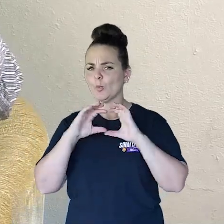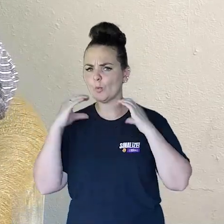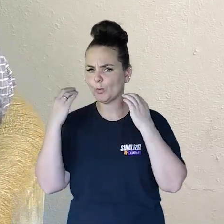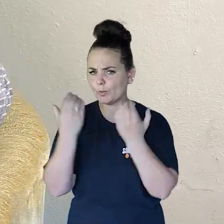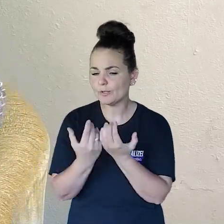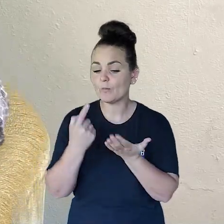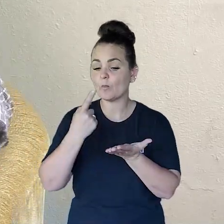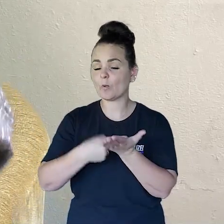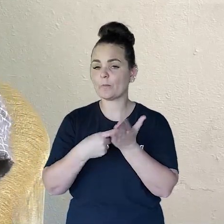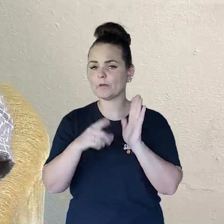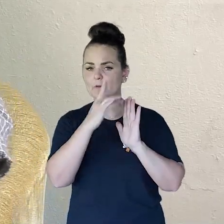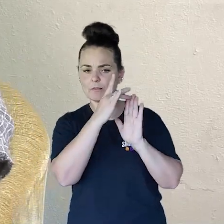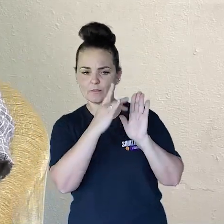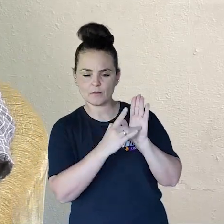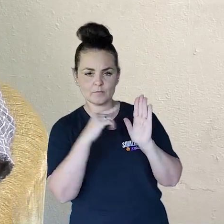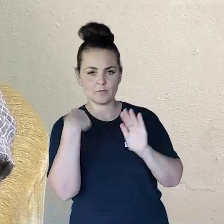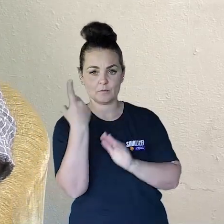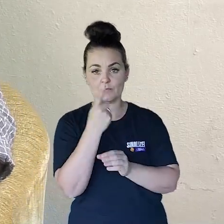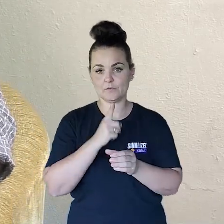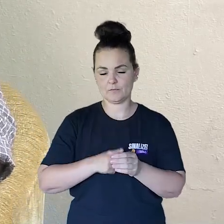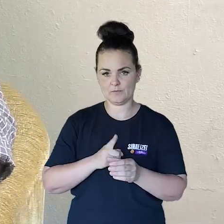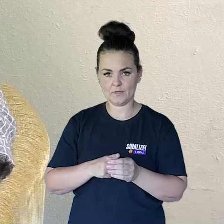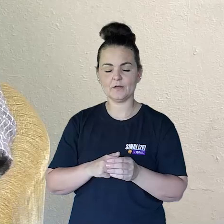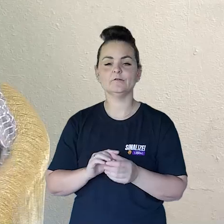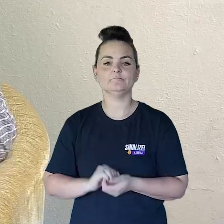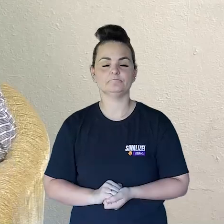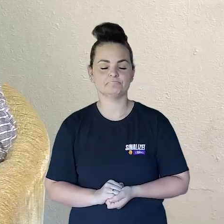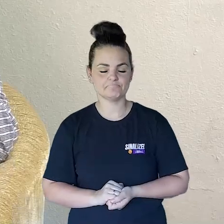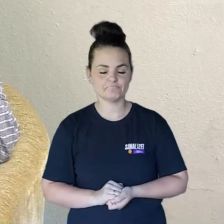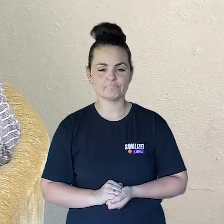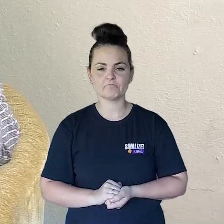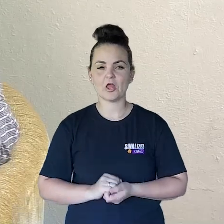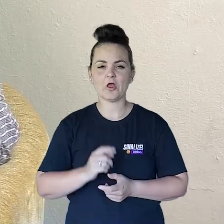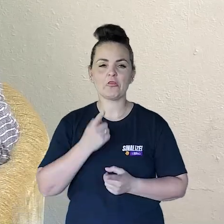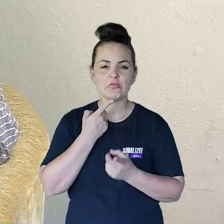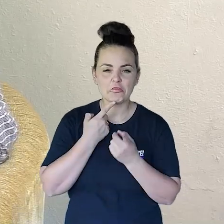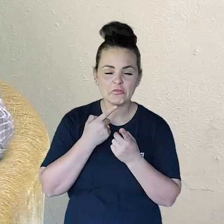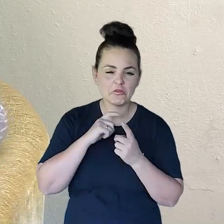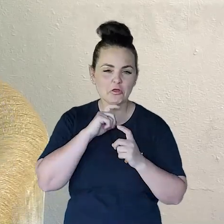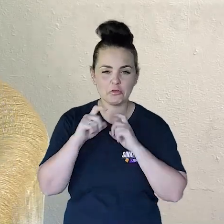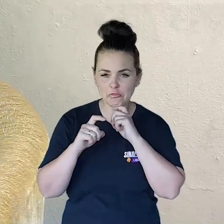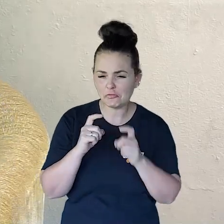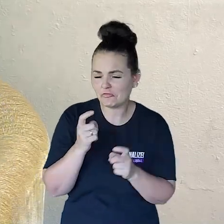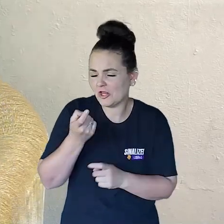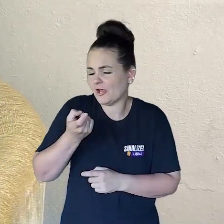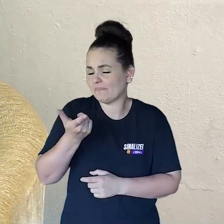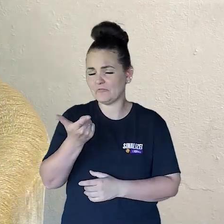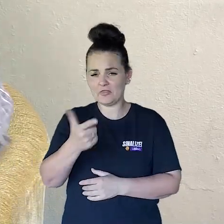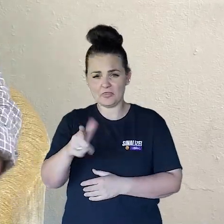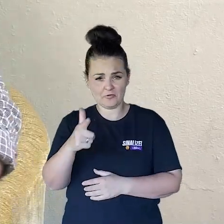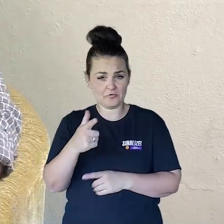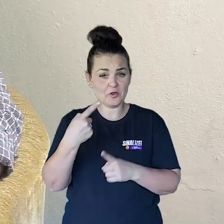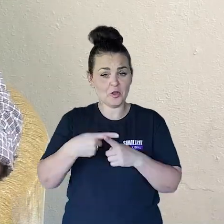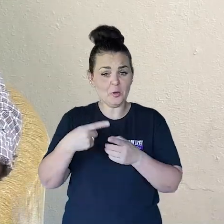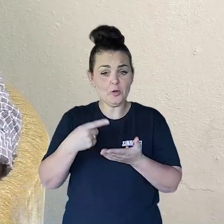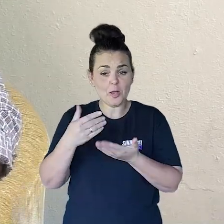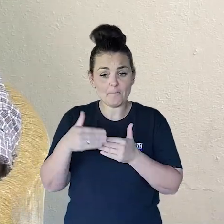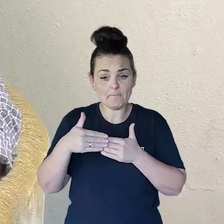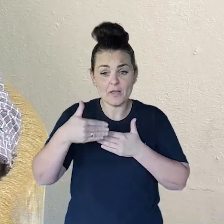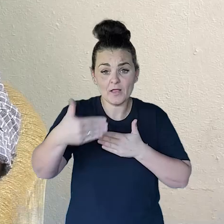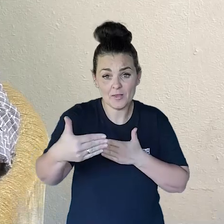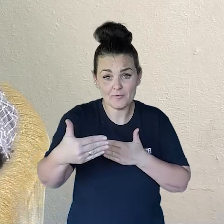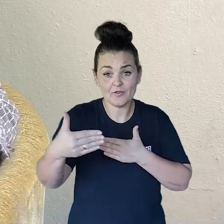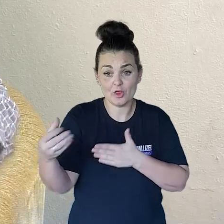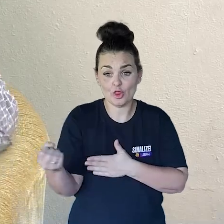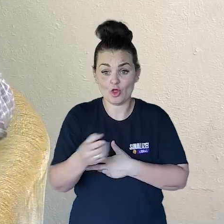comprometimento com a pauta da nossa cidade. E não tenho dúvida de que a minha atuação parlamentar nessa próxima